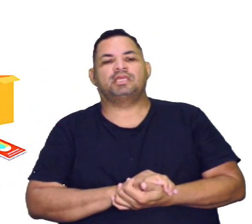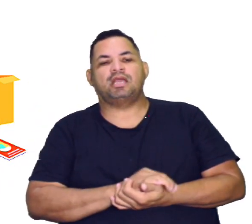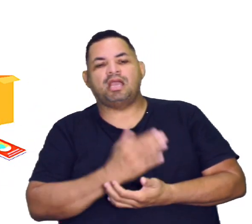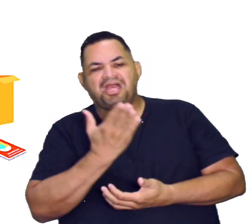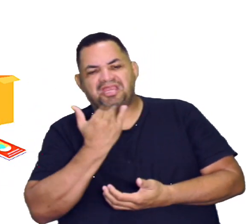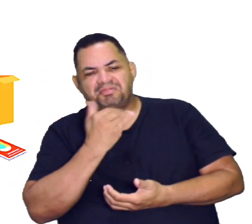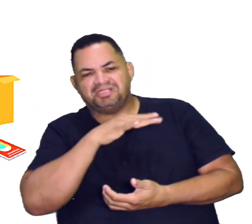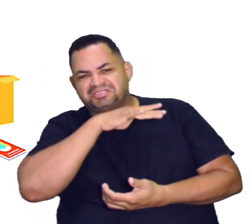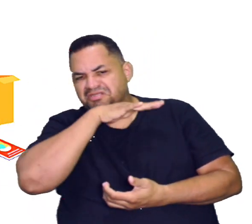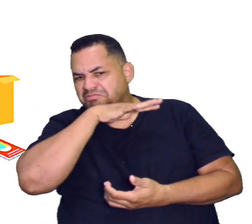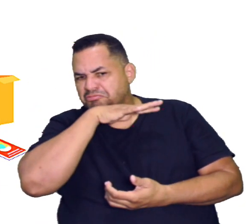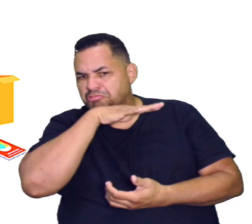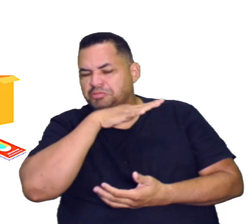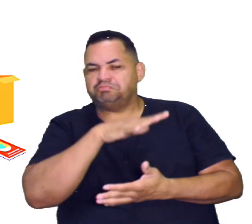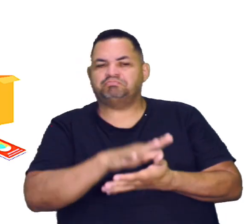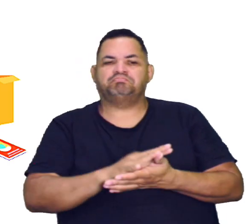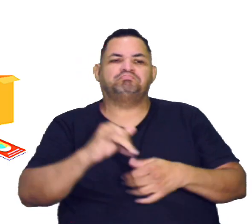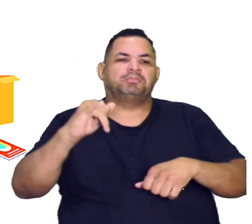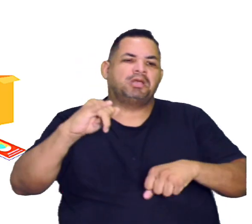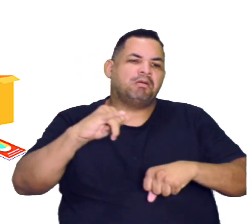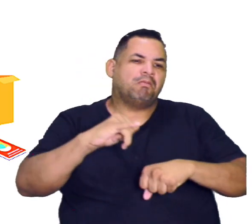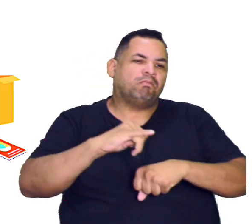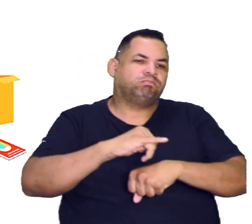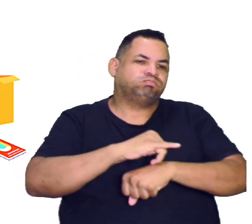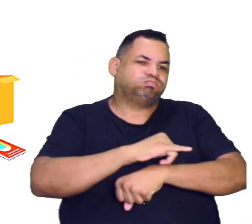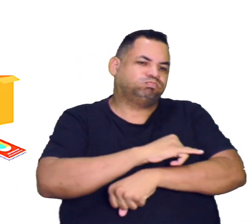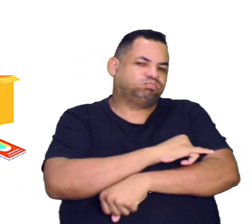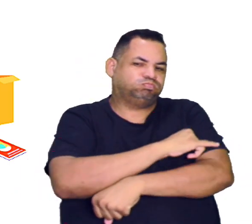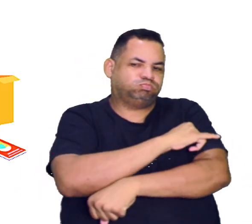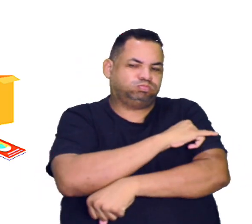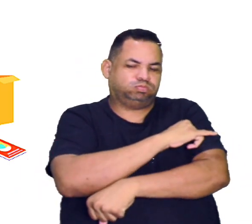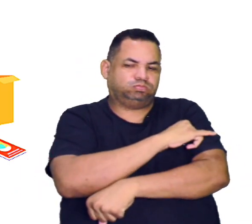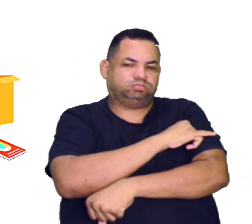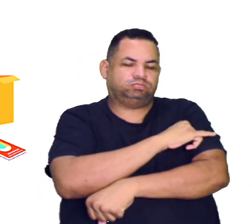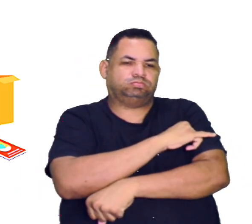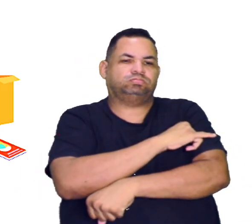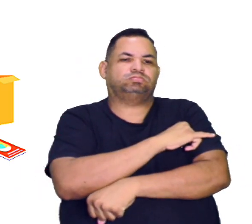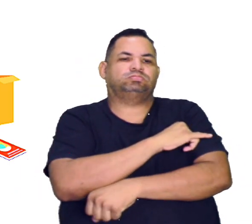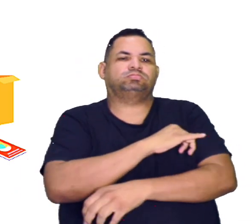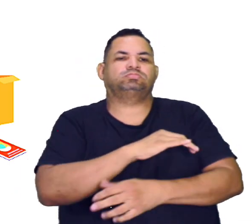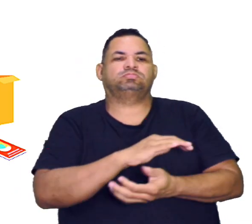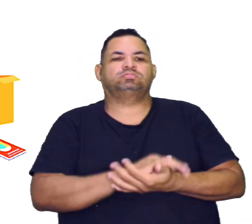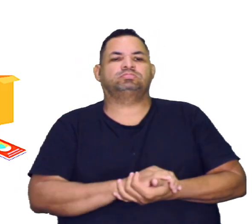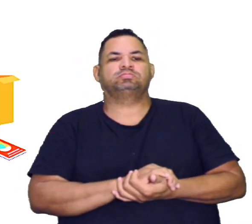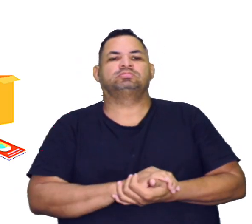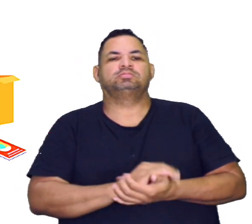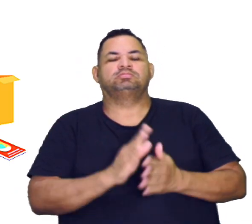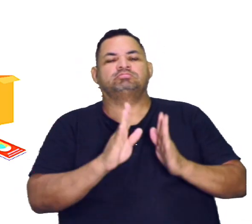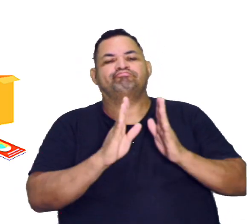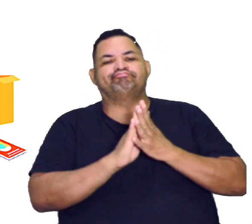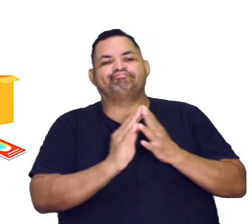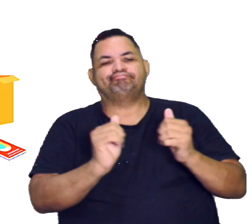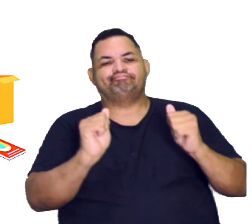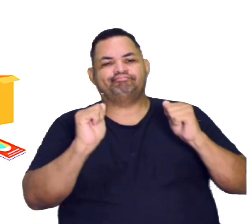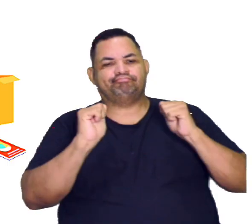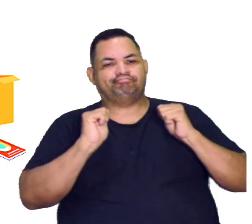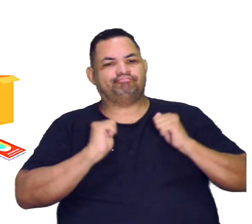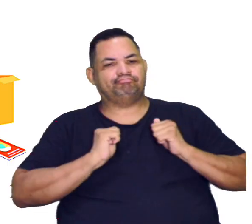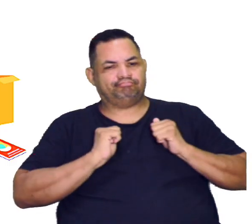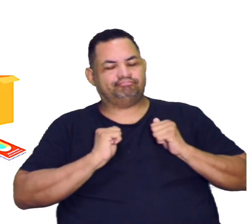má alimentação, ligados aí ao excesso de peso, à obesidade, ligados